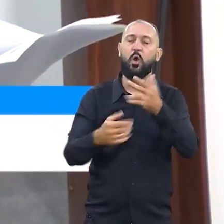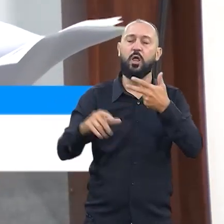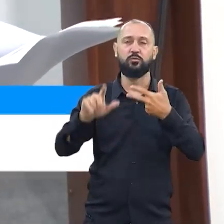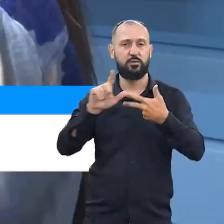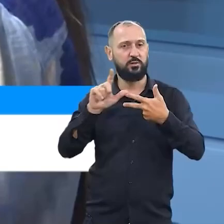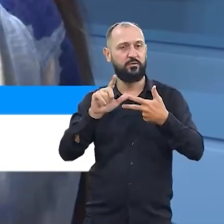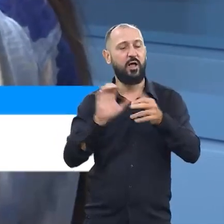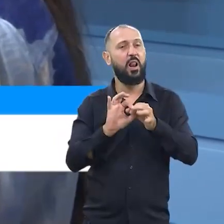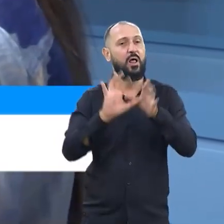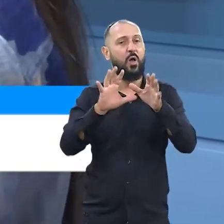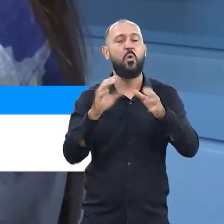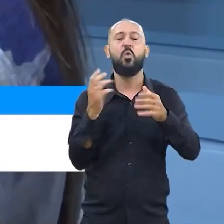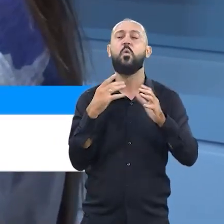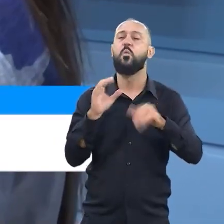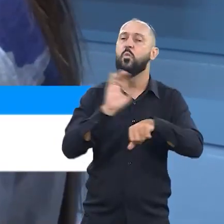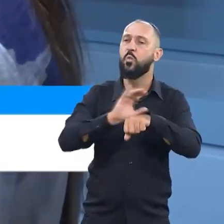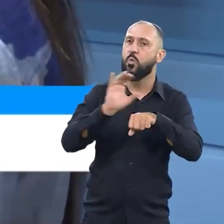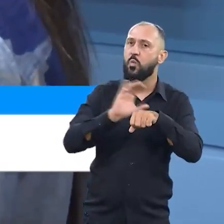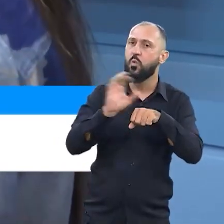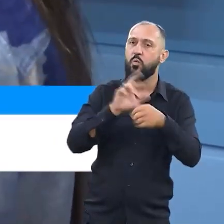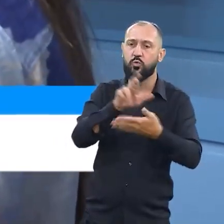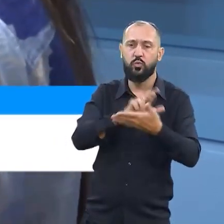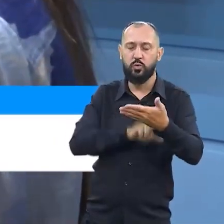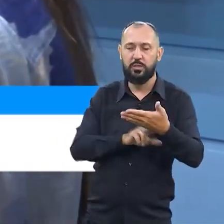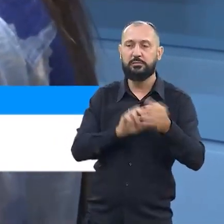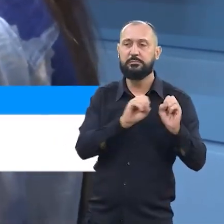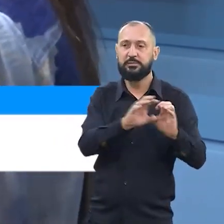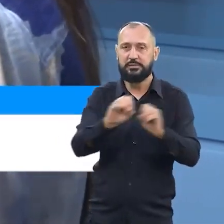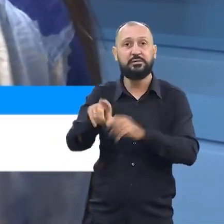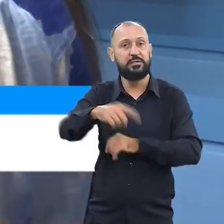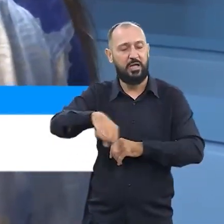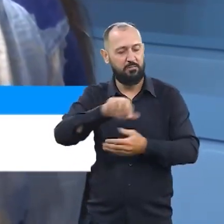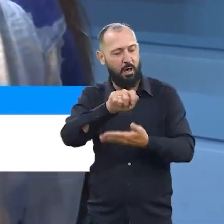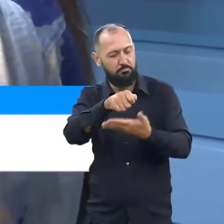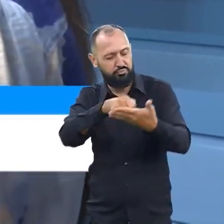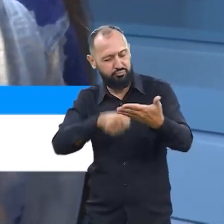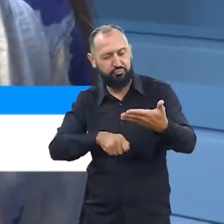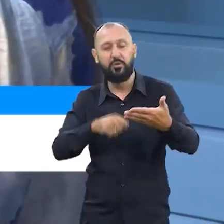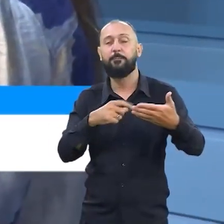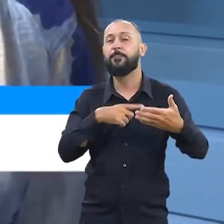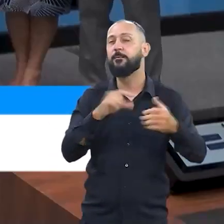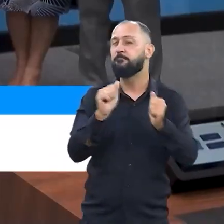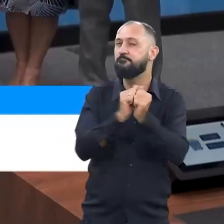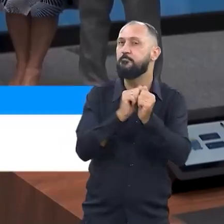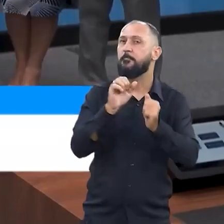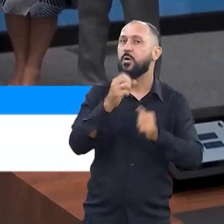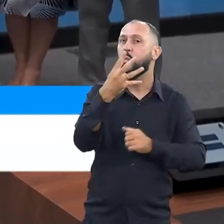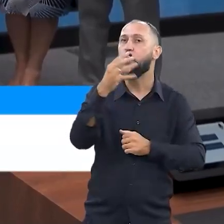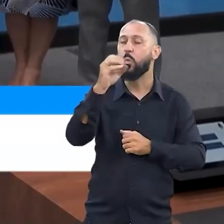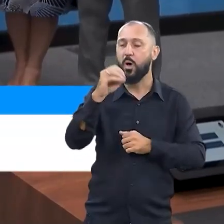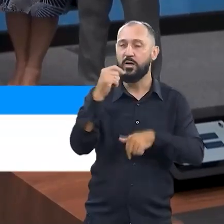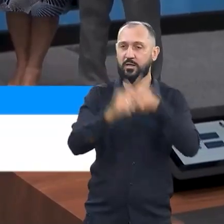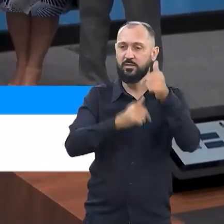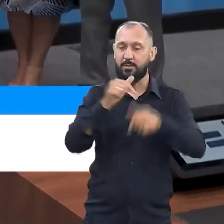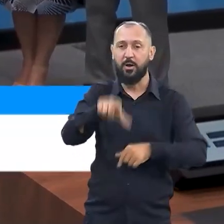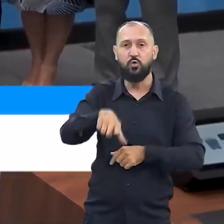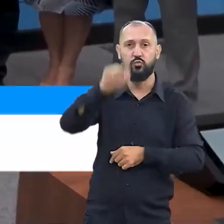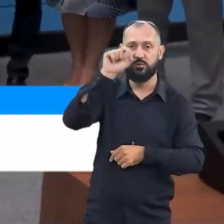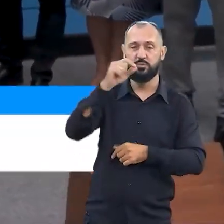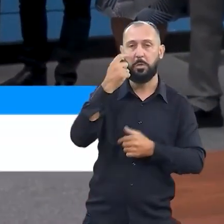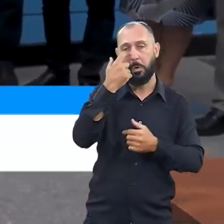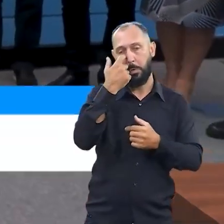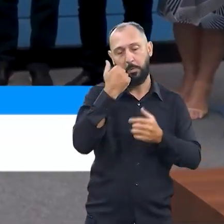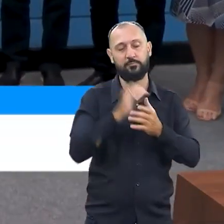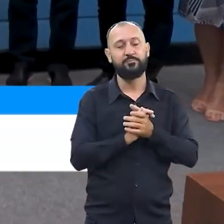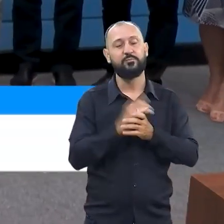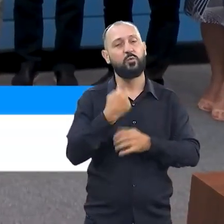Escola do Legislativo disponibilizará curso de qualificação de redação para os estudantes. Ao todo, serão selecionados 40 trabalhos na